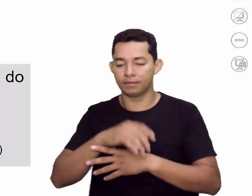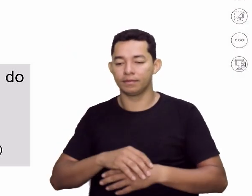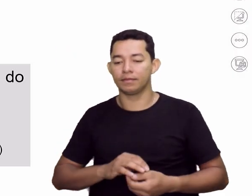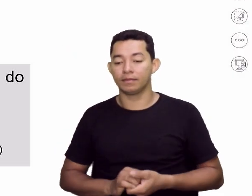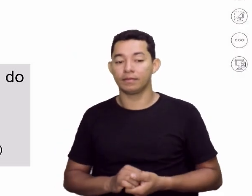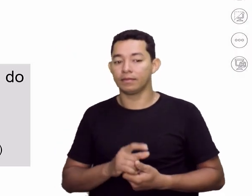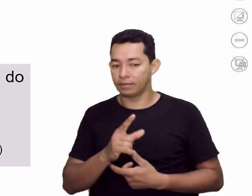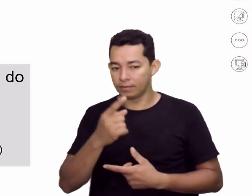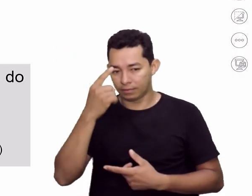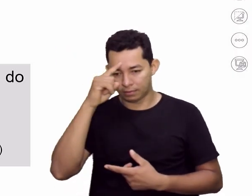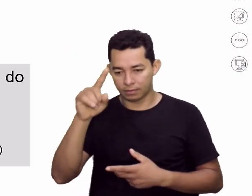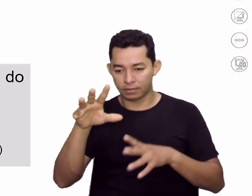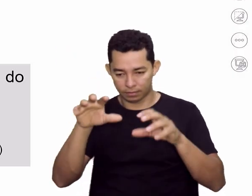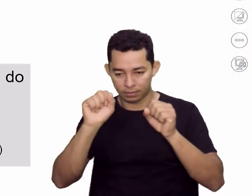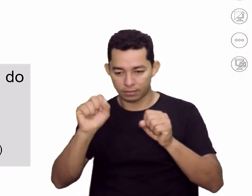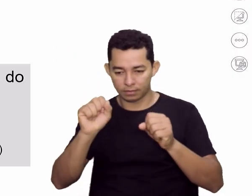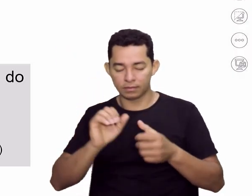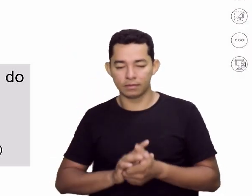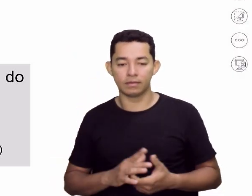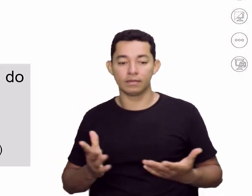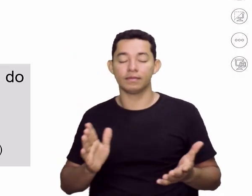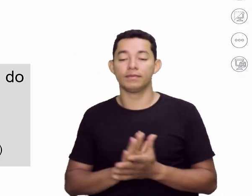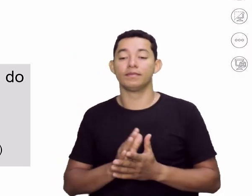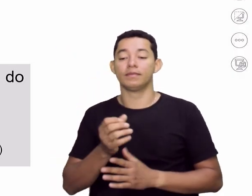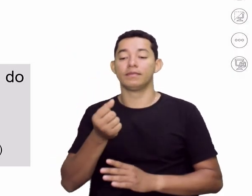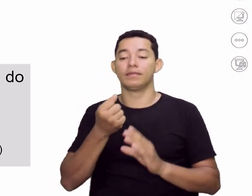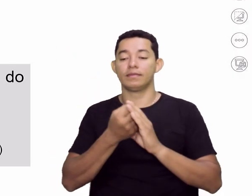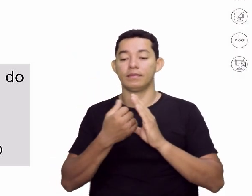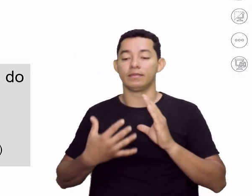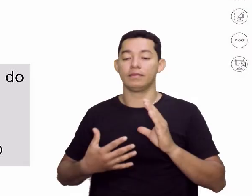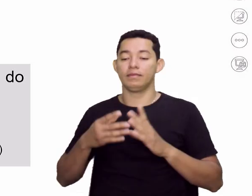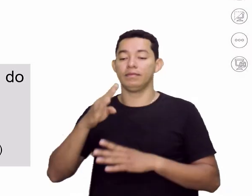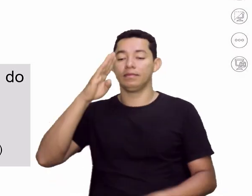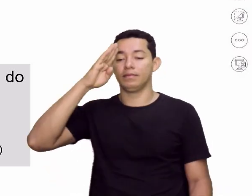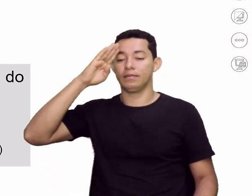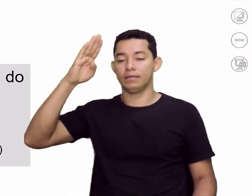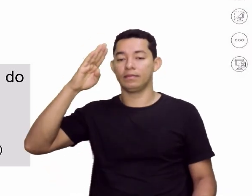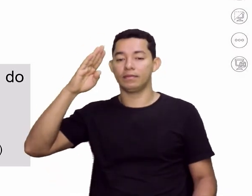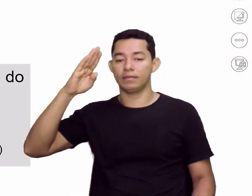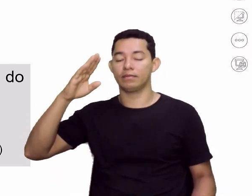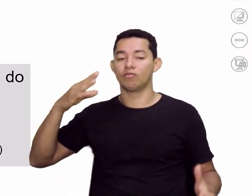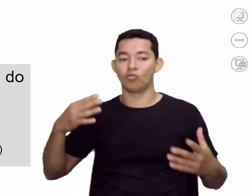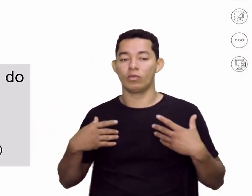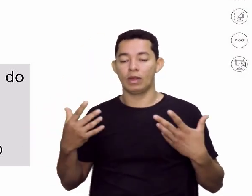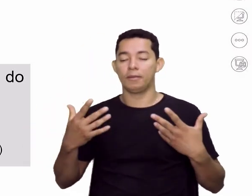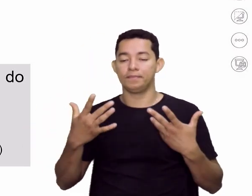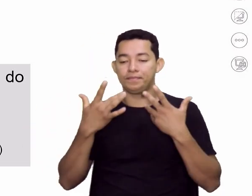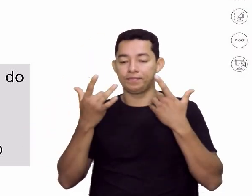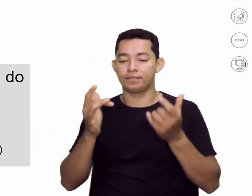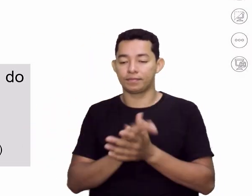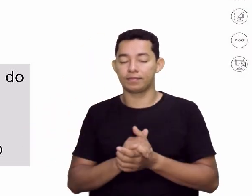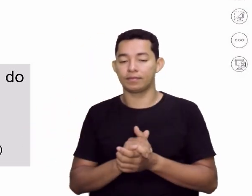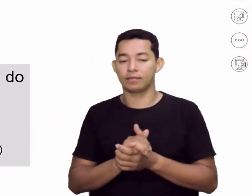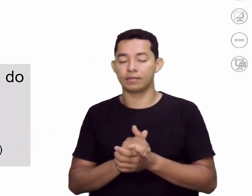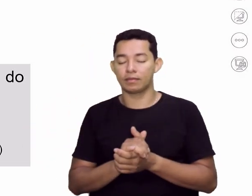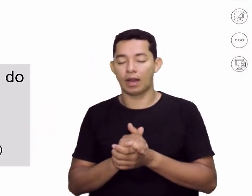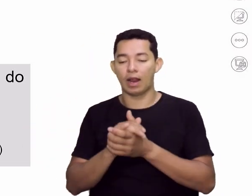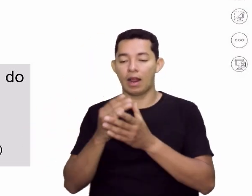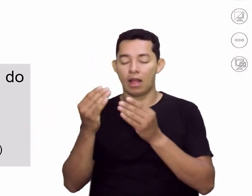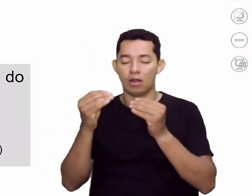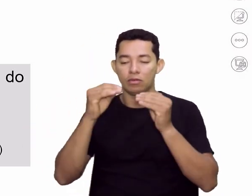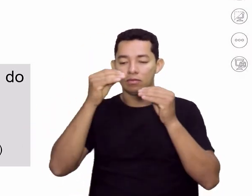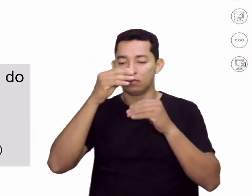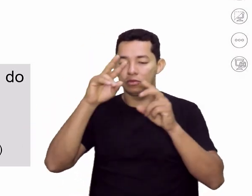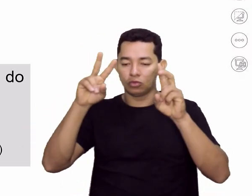aí. As características principais da arte impressionista: o abandono dos temas literários